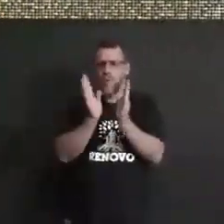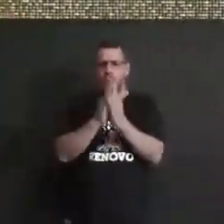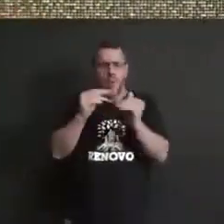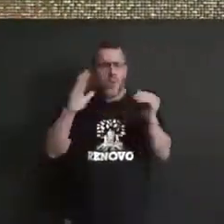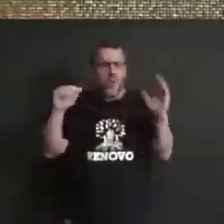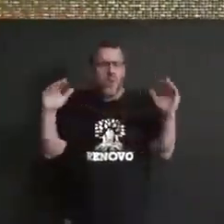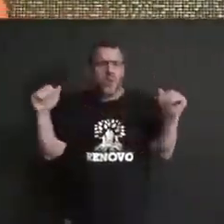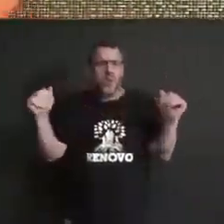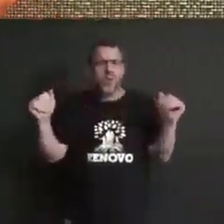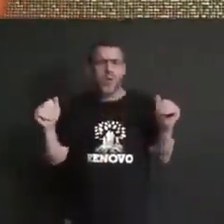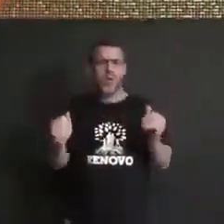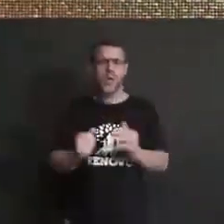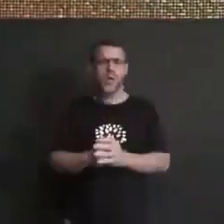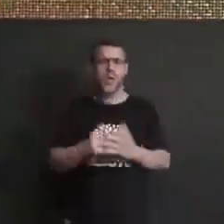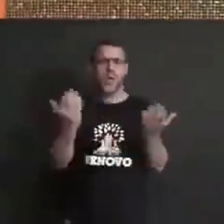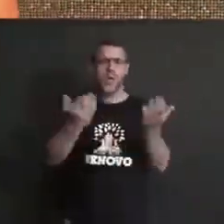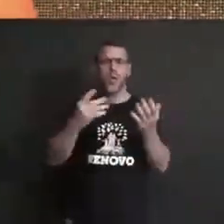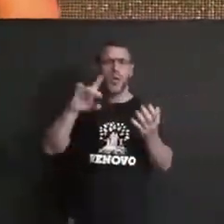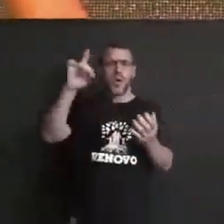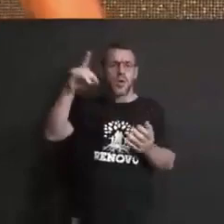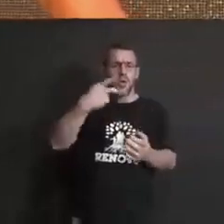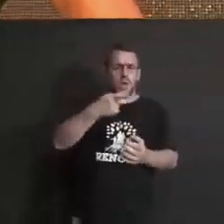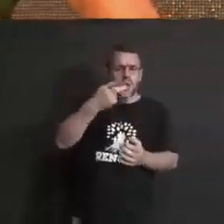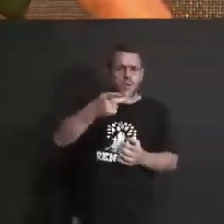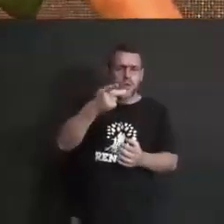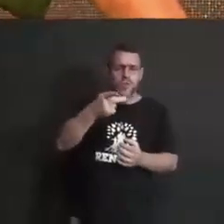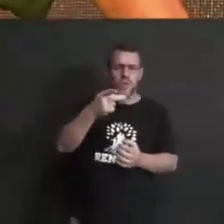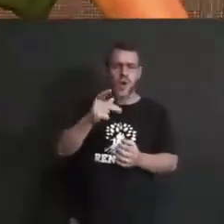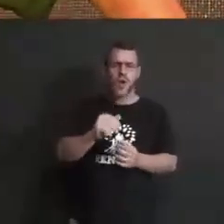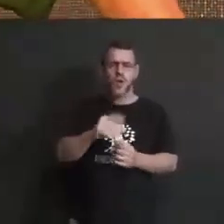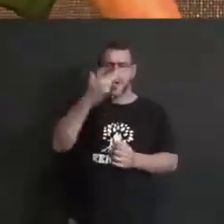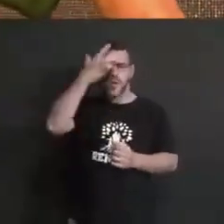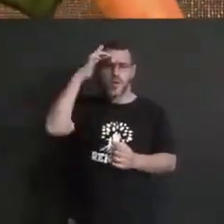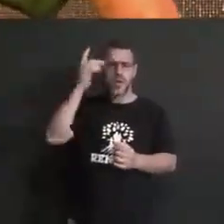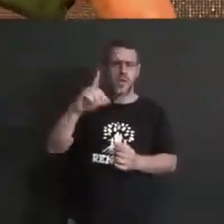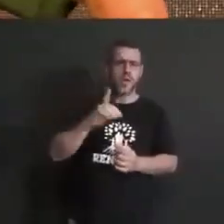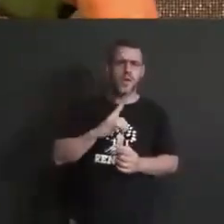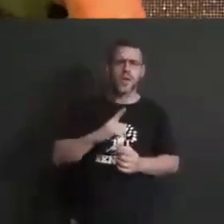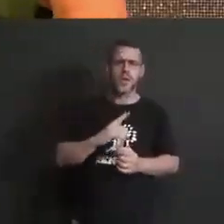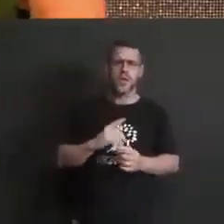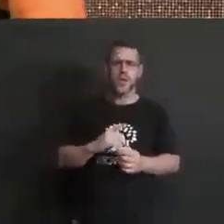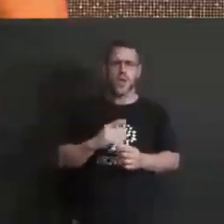Hoje Deus ainda está falando com as pessoas: olha, eu tenho isso para a sua vida.